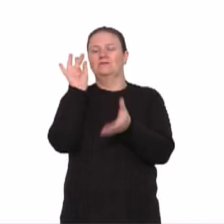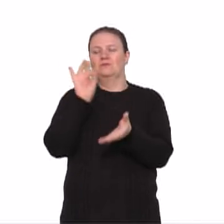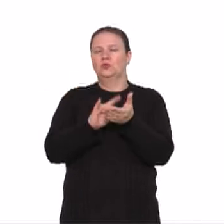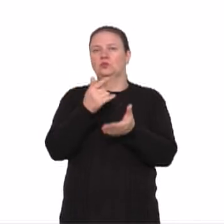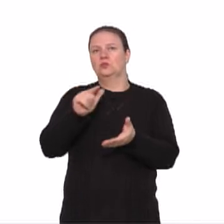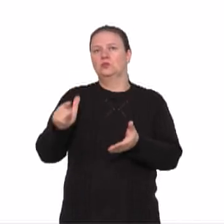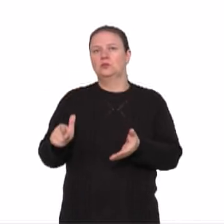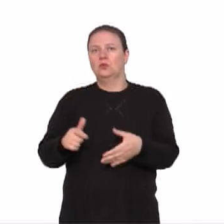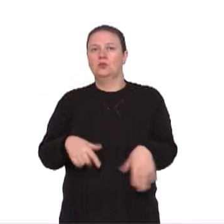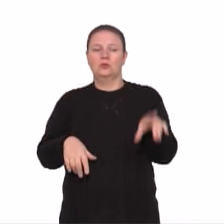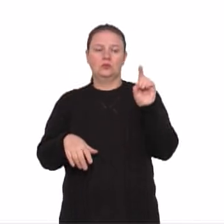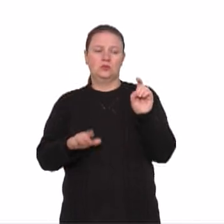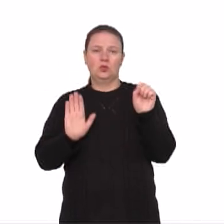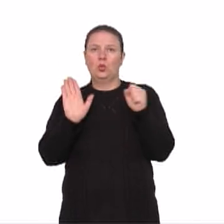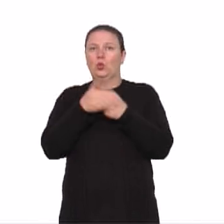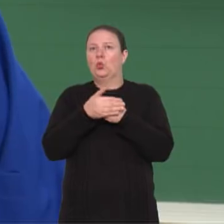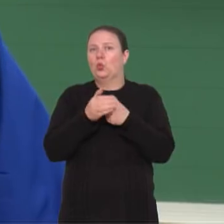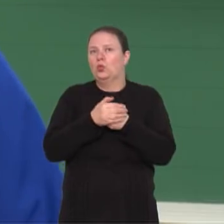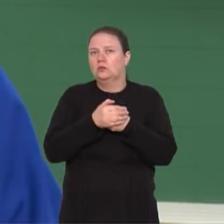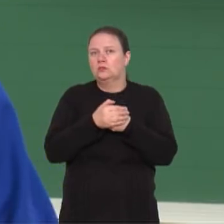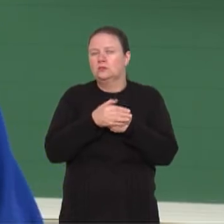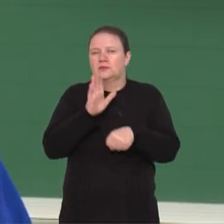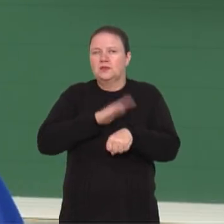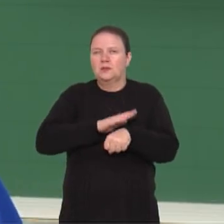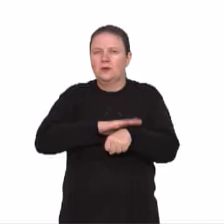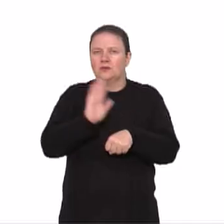D, oculto? Um tempinho.